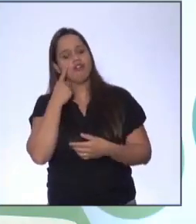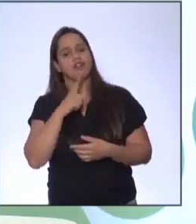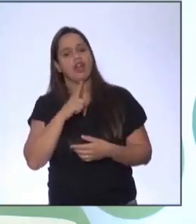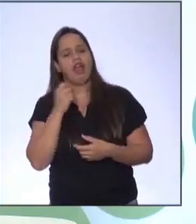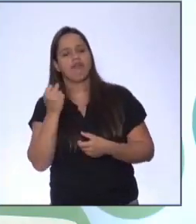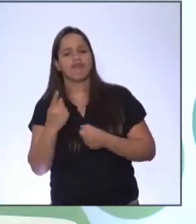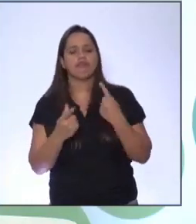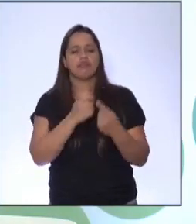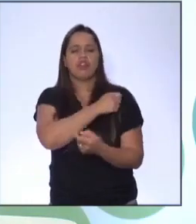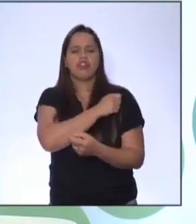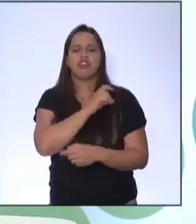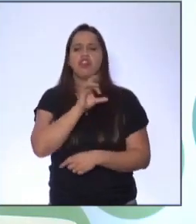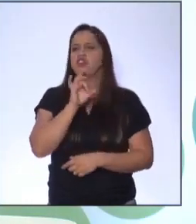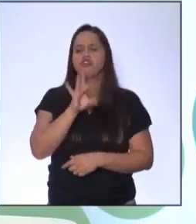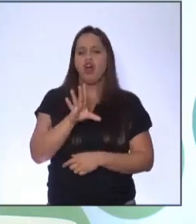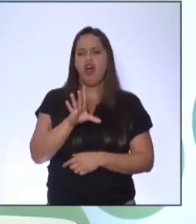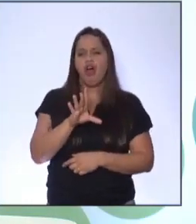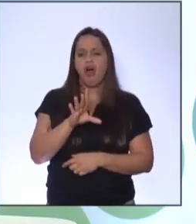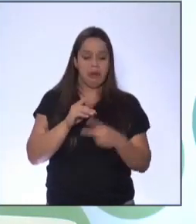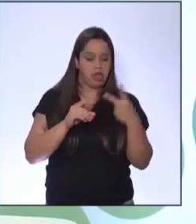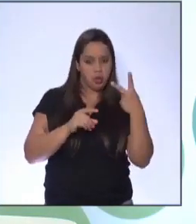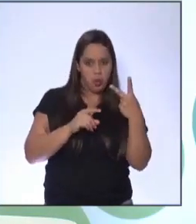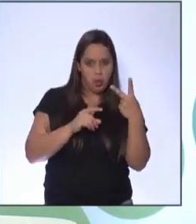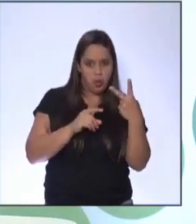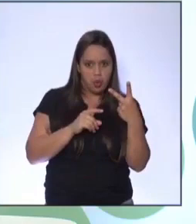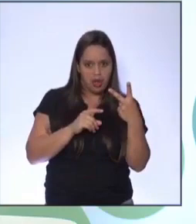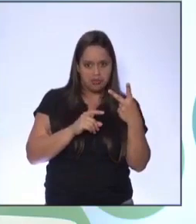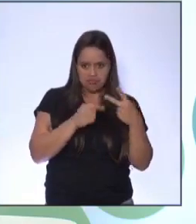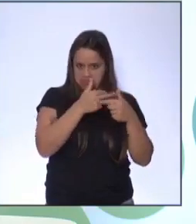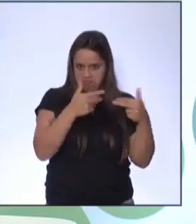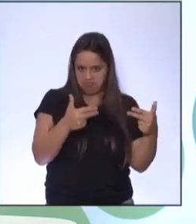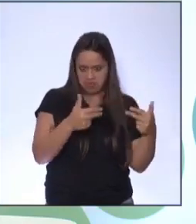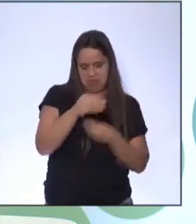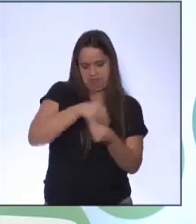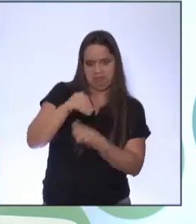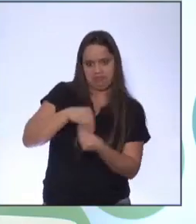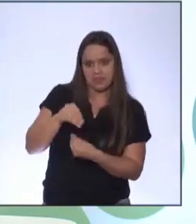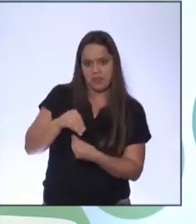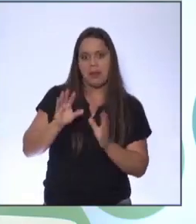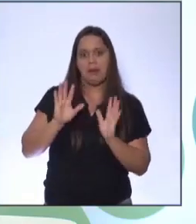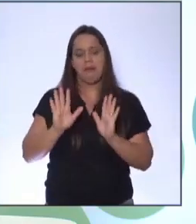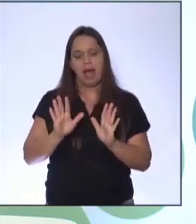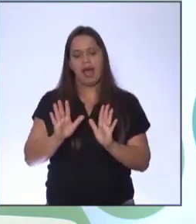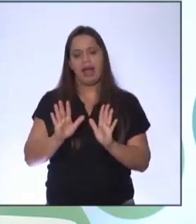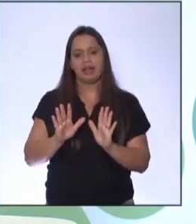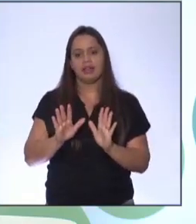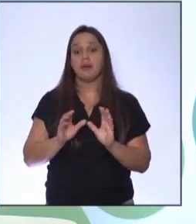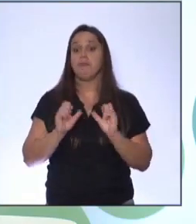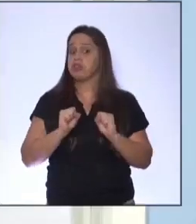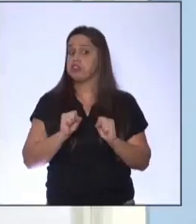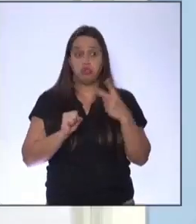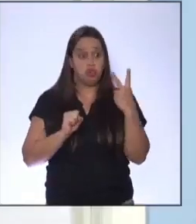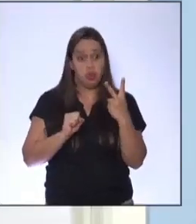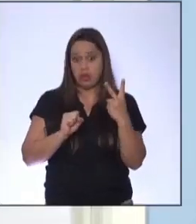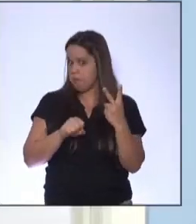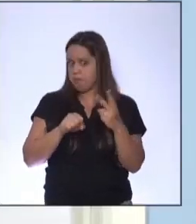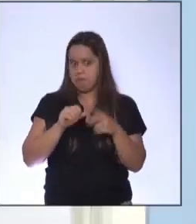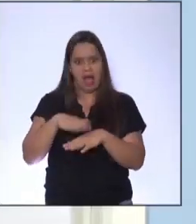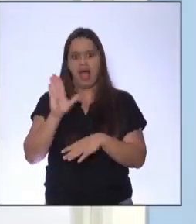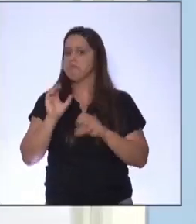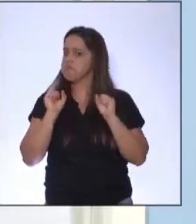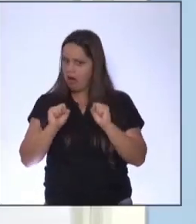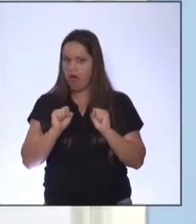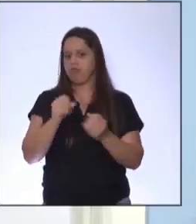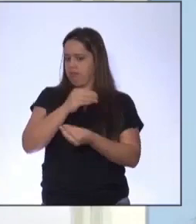tinham colocado que era só misturar duas substâncias, né? Na verdade, pode ser duas ou mais substâncias, né? Que